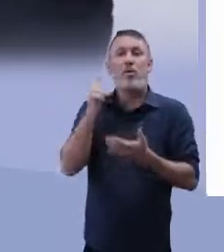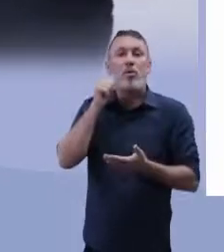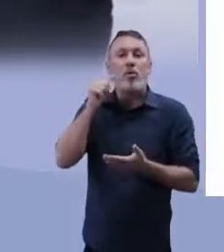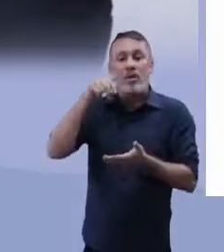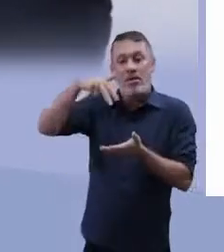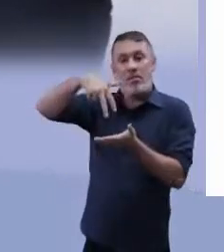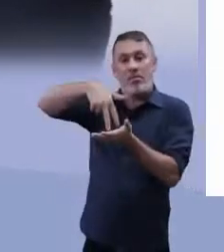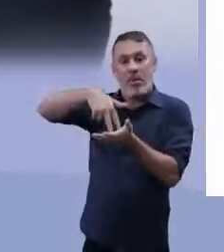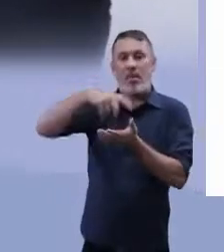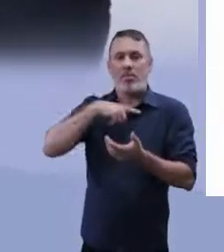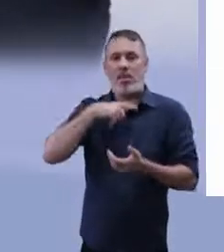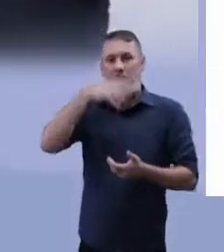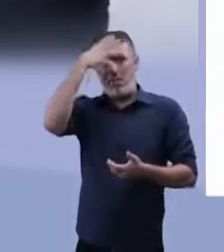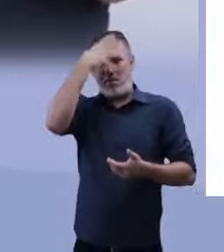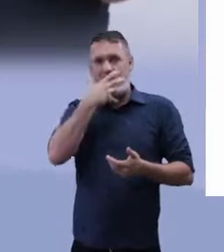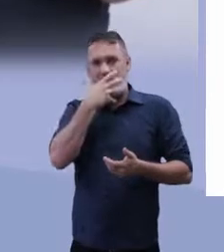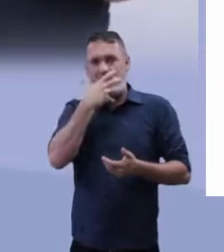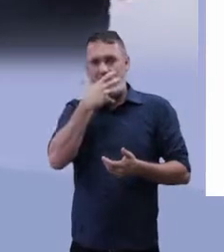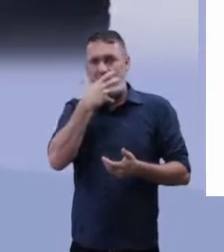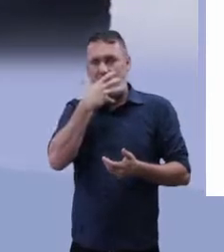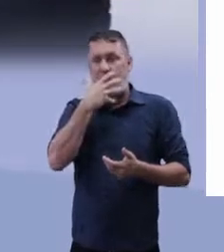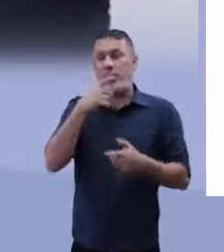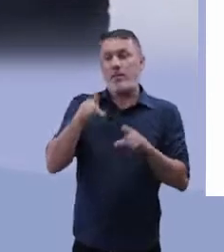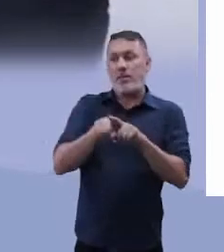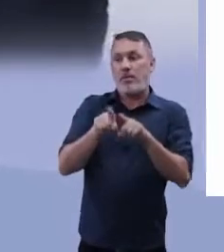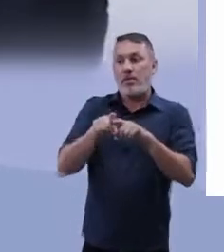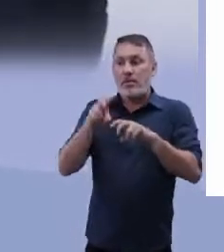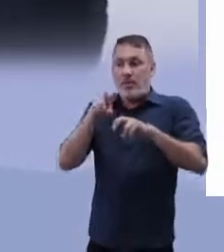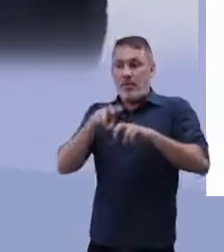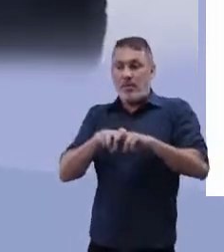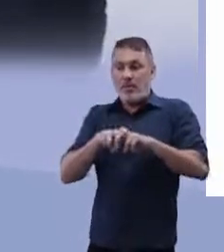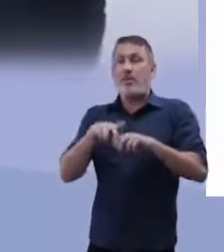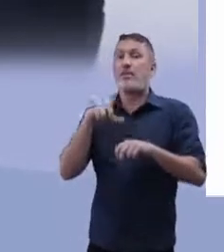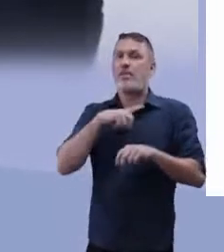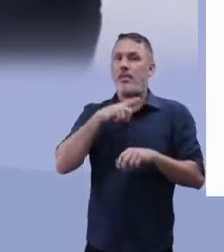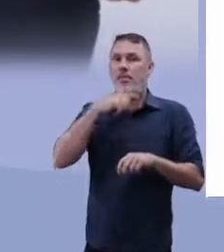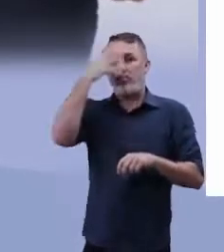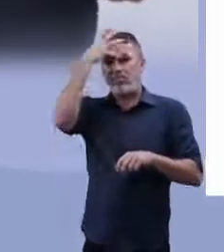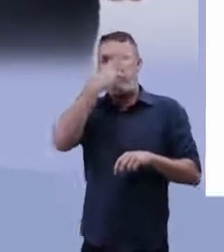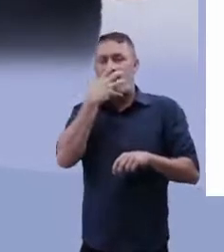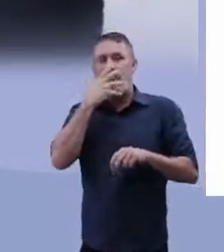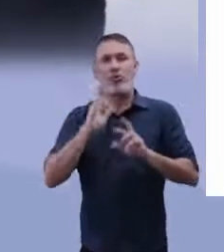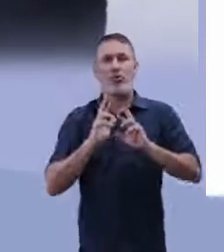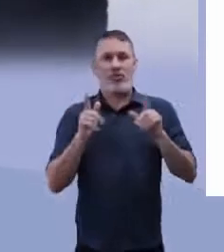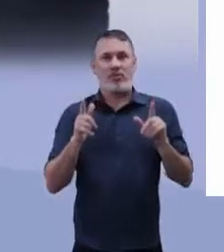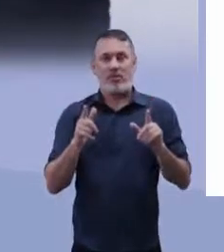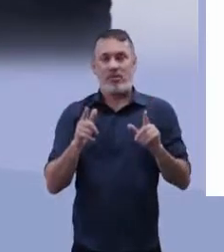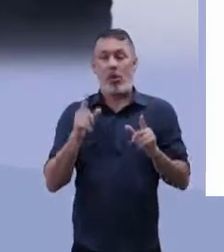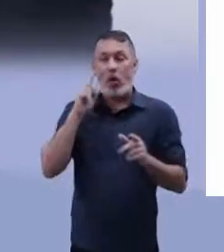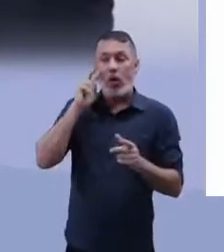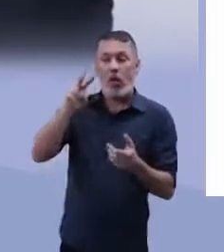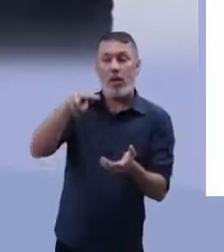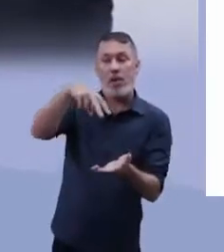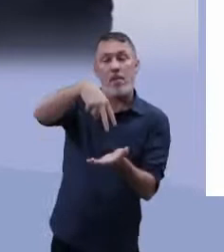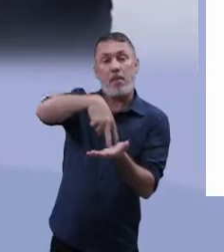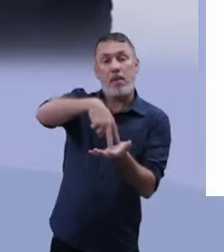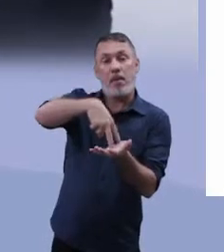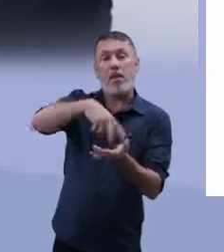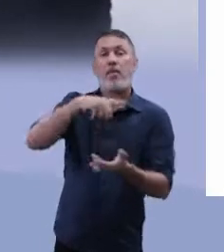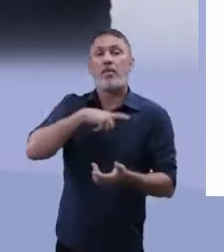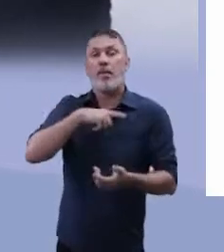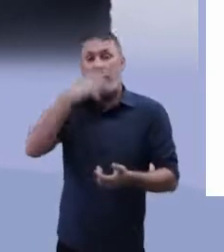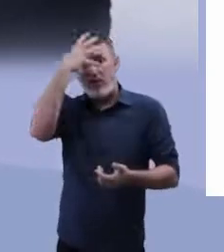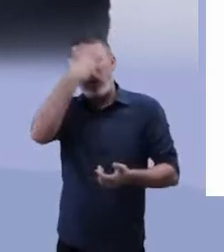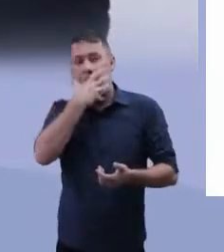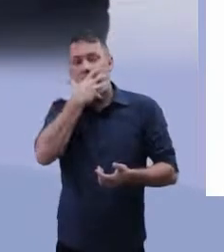a que está em pé, e a que está sentada também traz uma outra máscara, só que em forma humana. A que está em pé